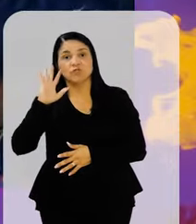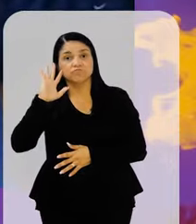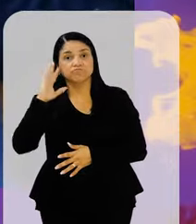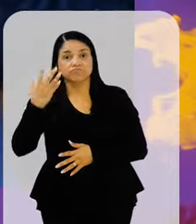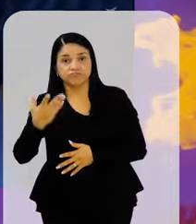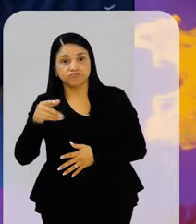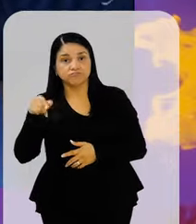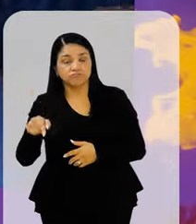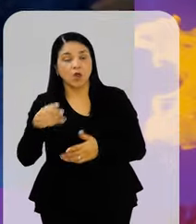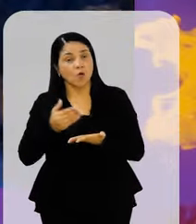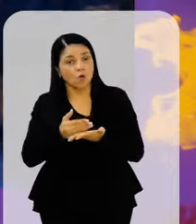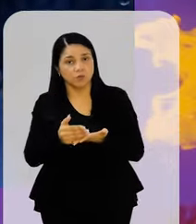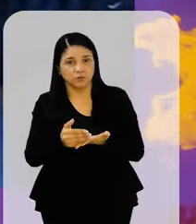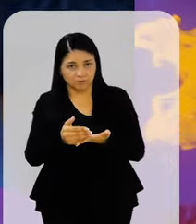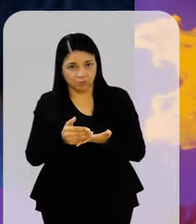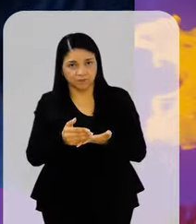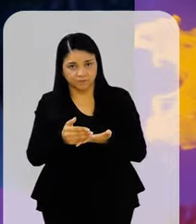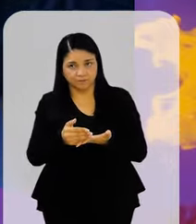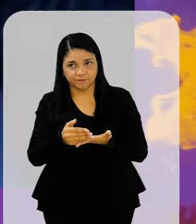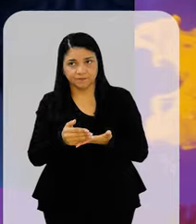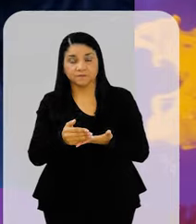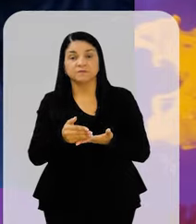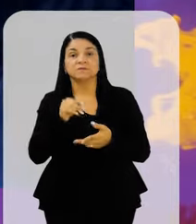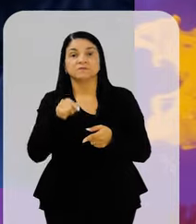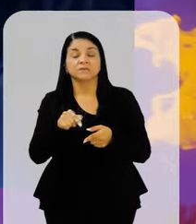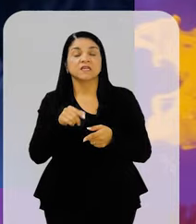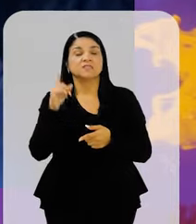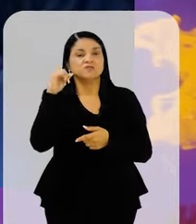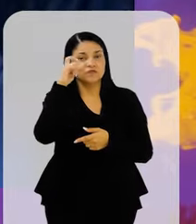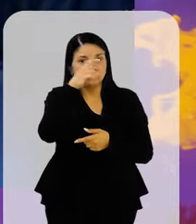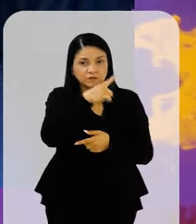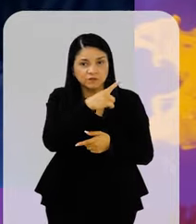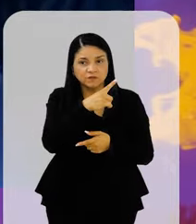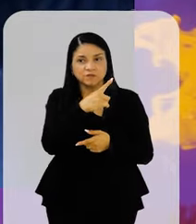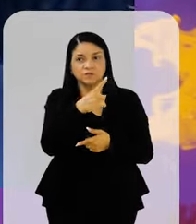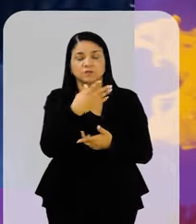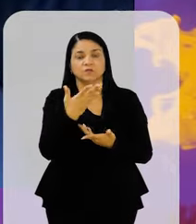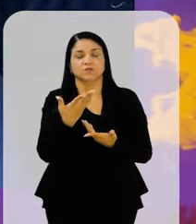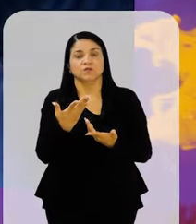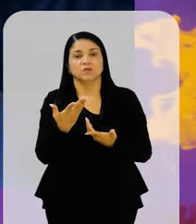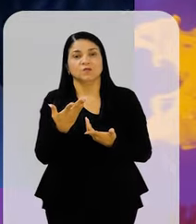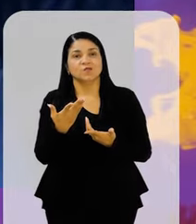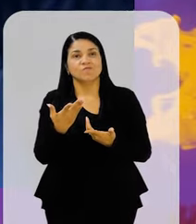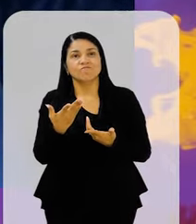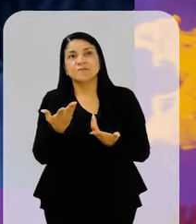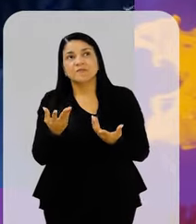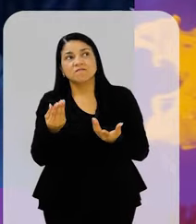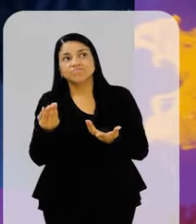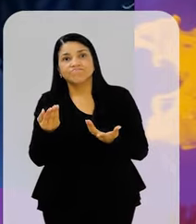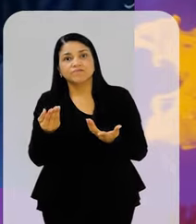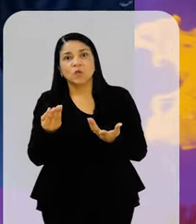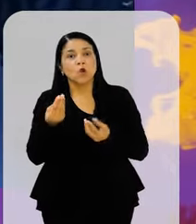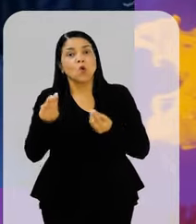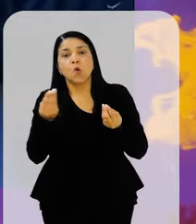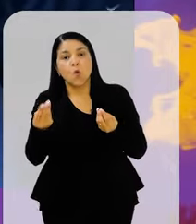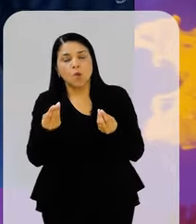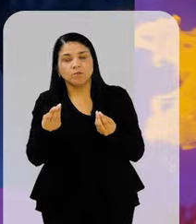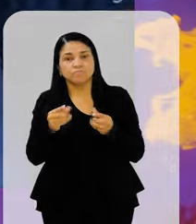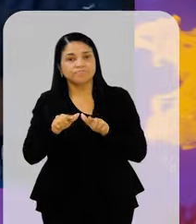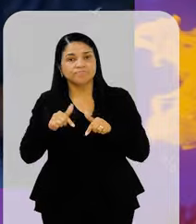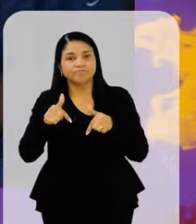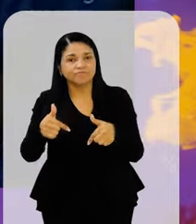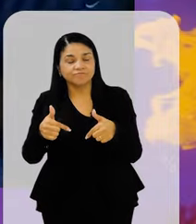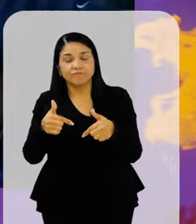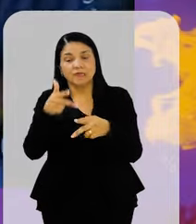antecipou e começou a fazer isso. Então, assim, é muito difícil, porque você é tudo muito... Como